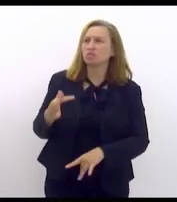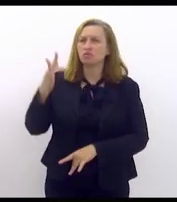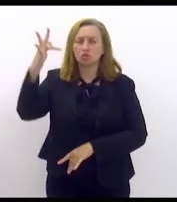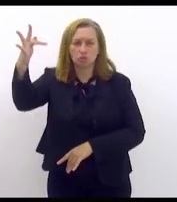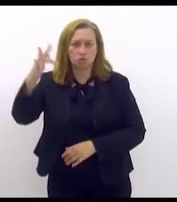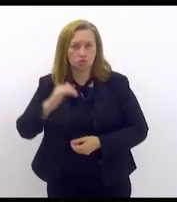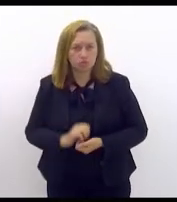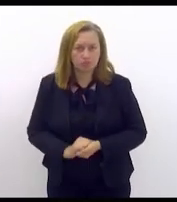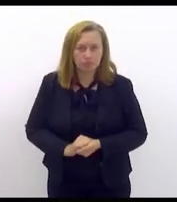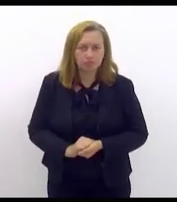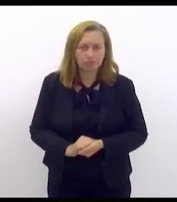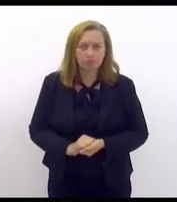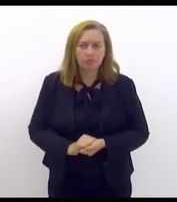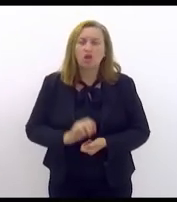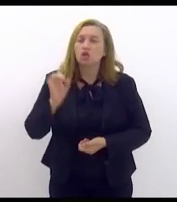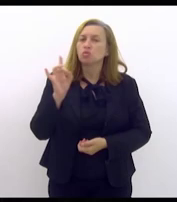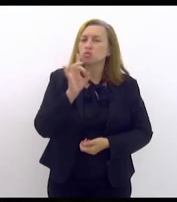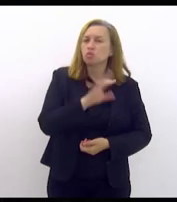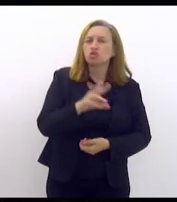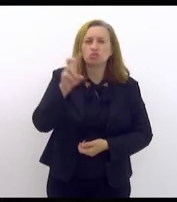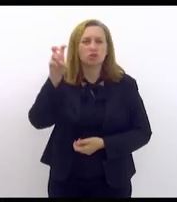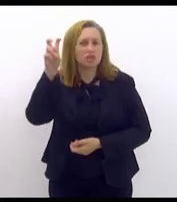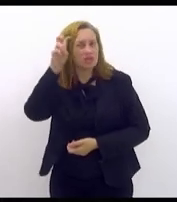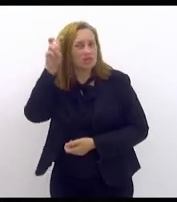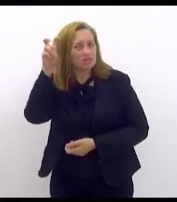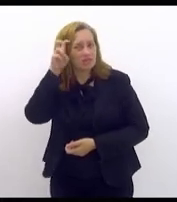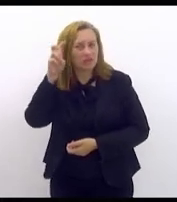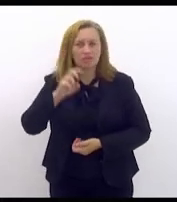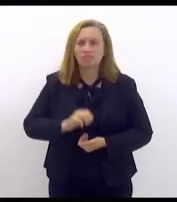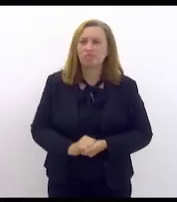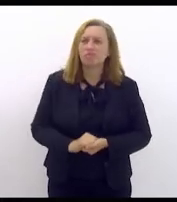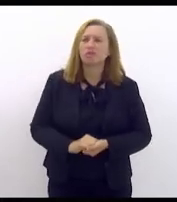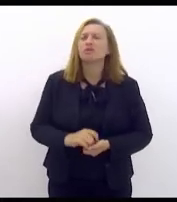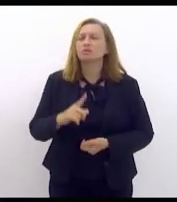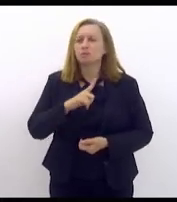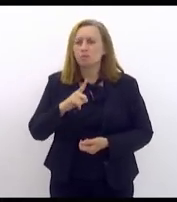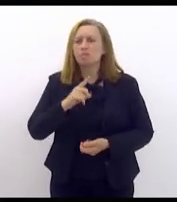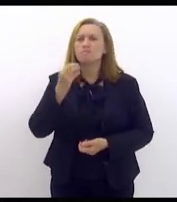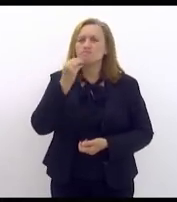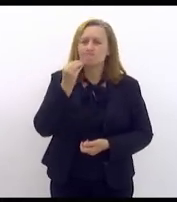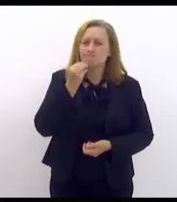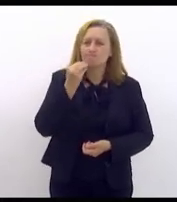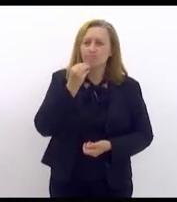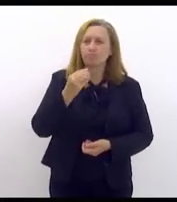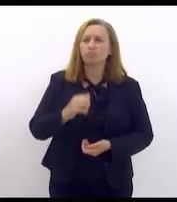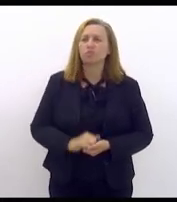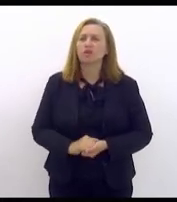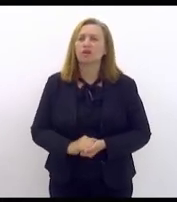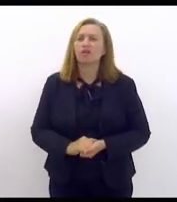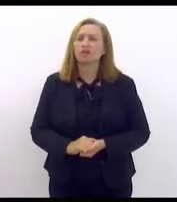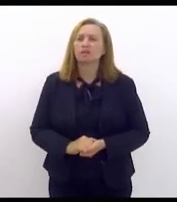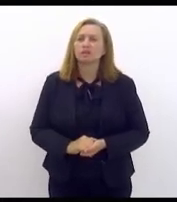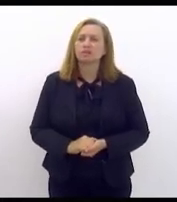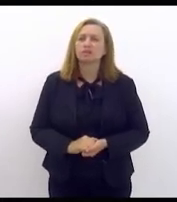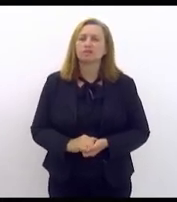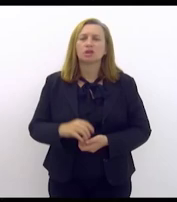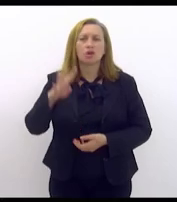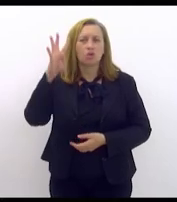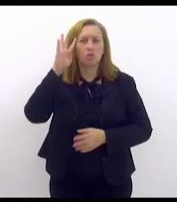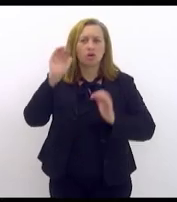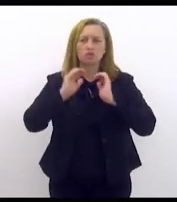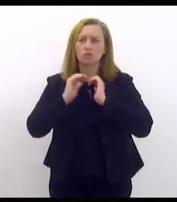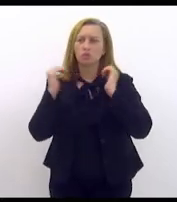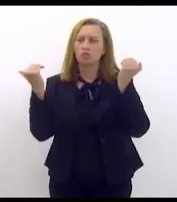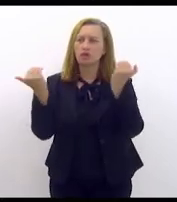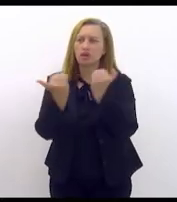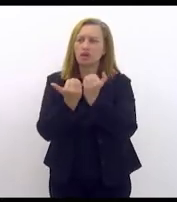cidadania. Na última quinta-feira, eu tive a oportunidade de participar da abertura da 4ª Conferência Estadual